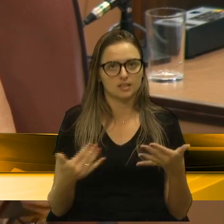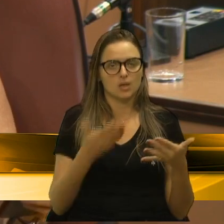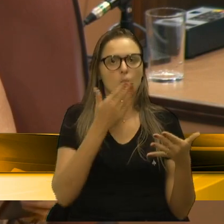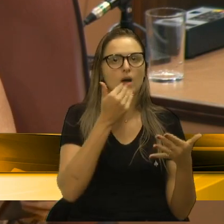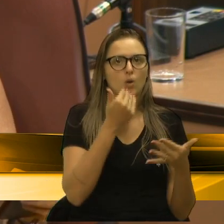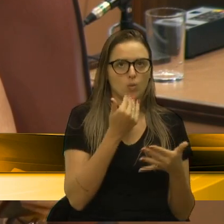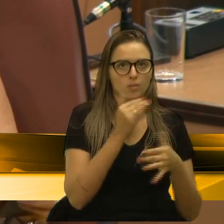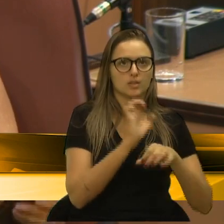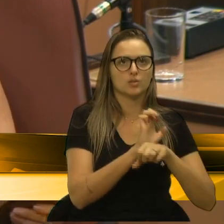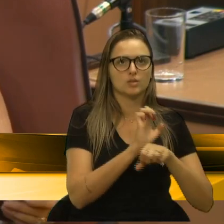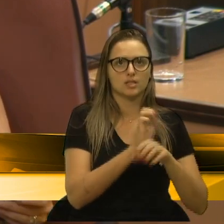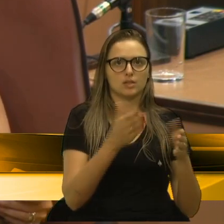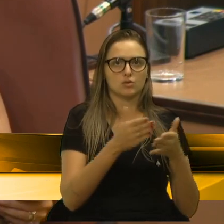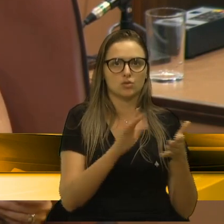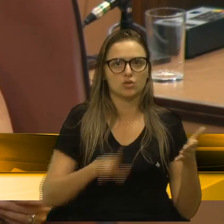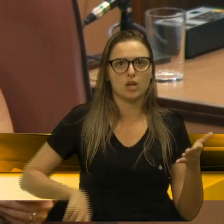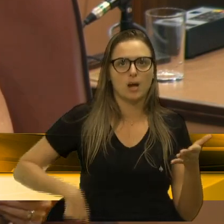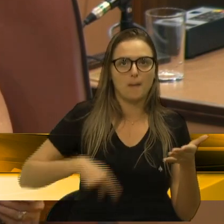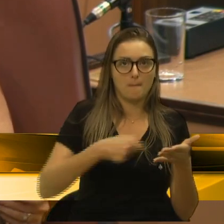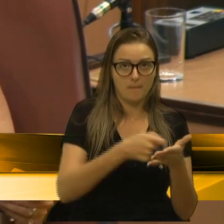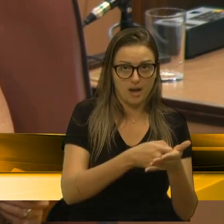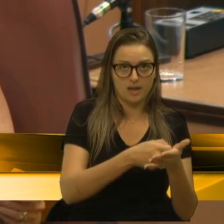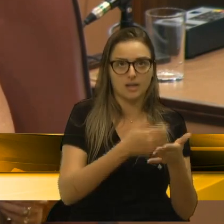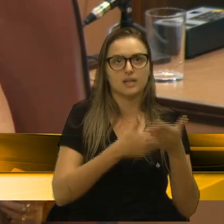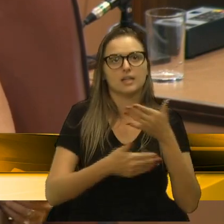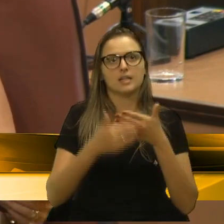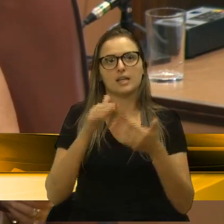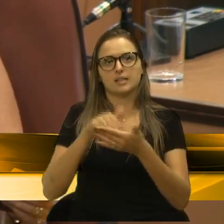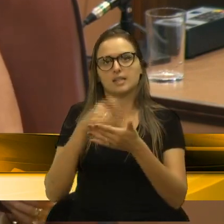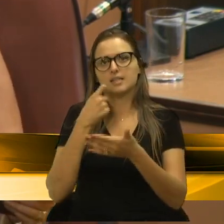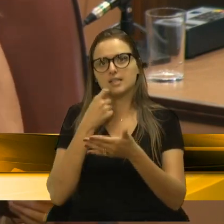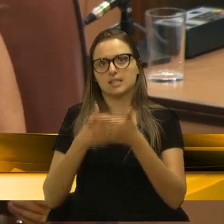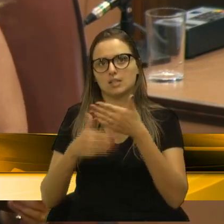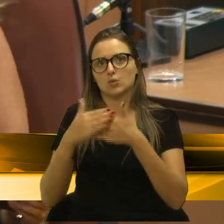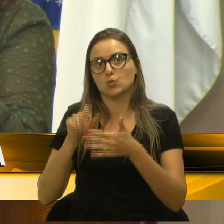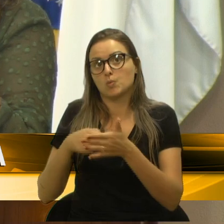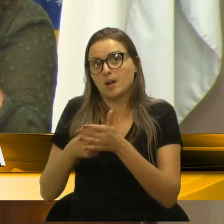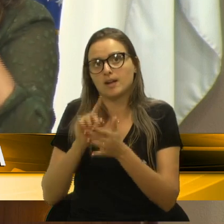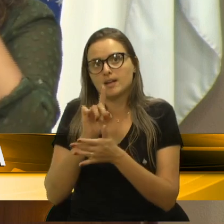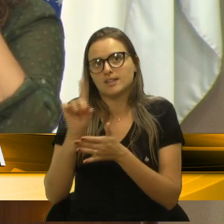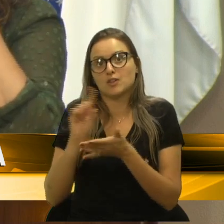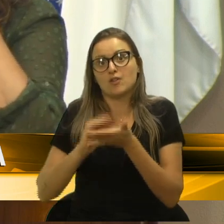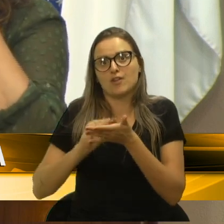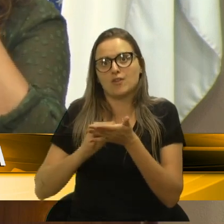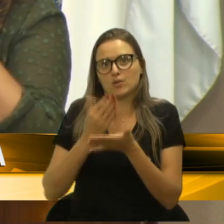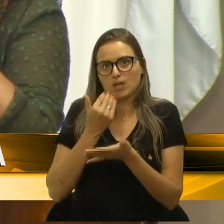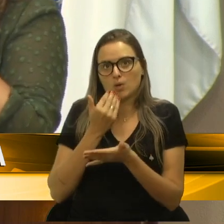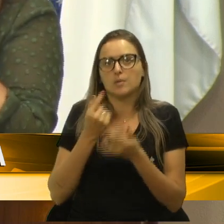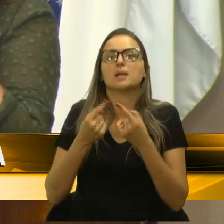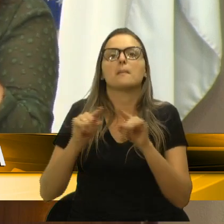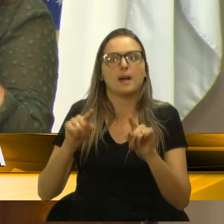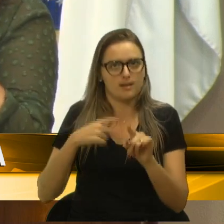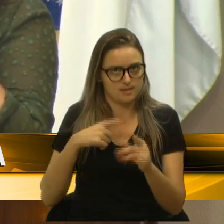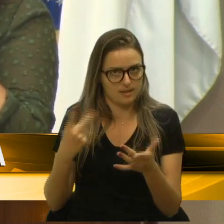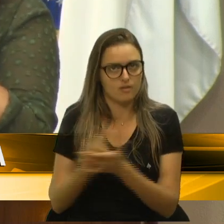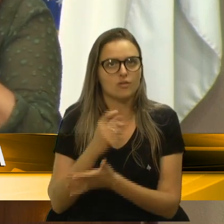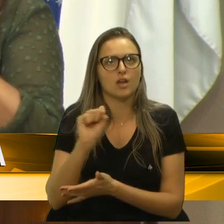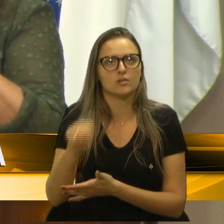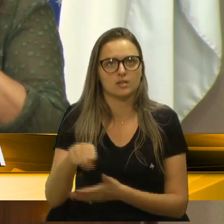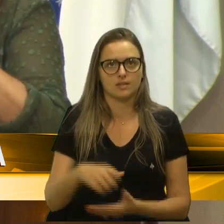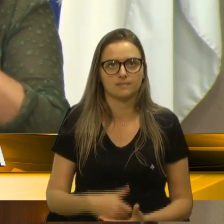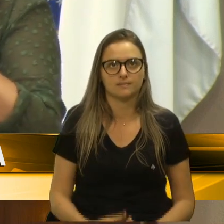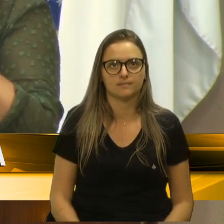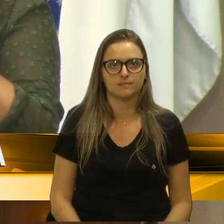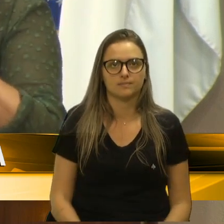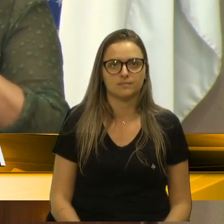foi empenhada e até o final da semana tudo será pago. Não vai faltar merenda, mas houve um erro.